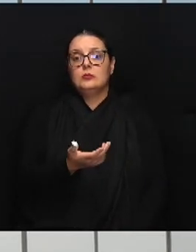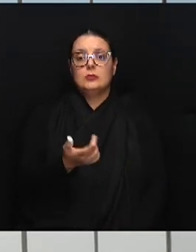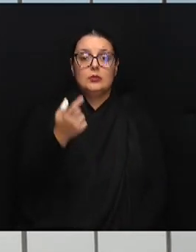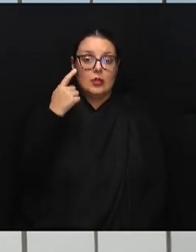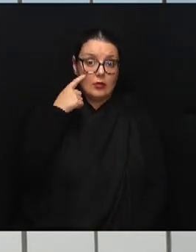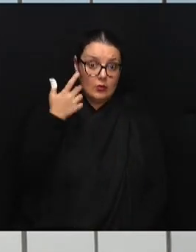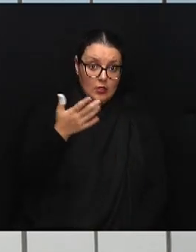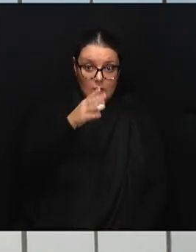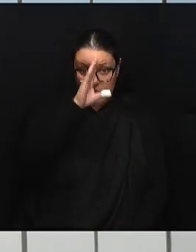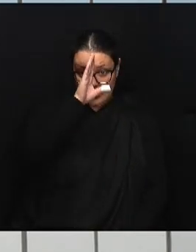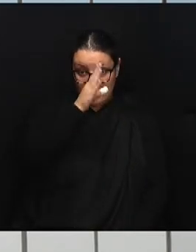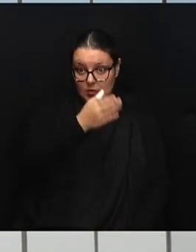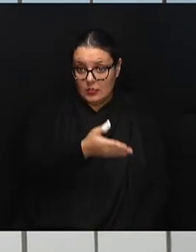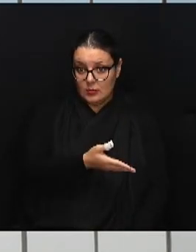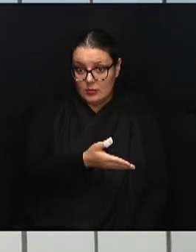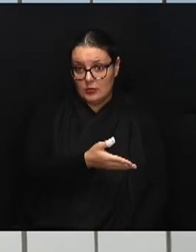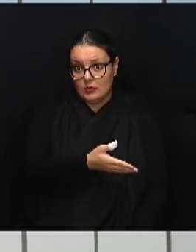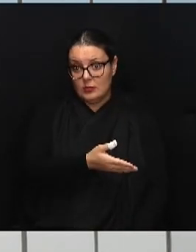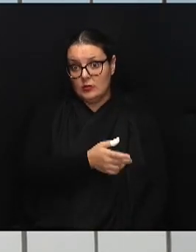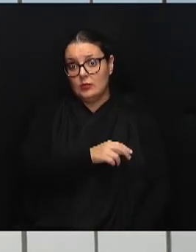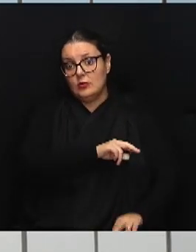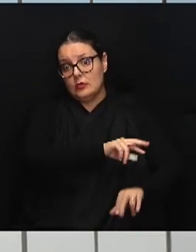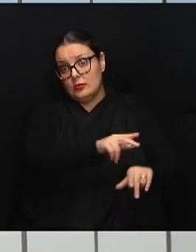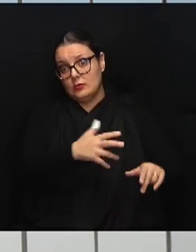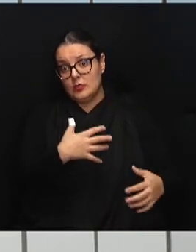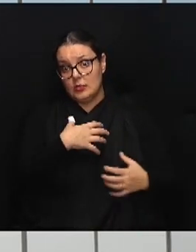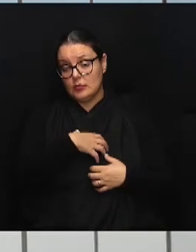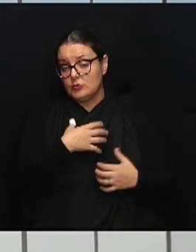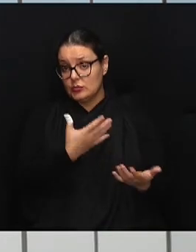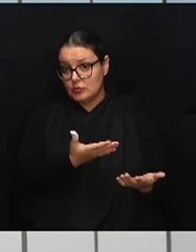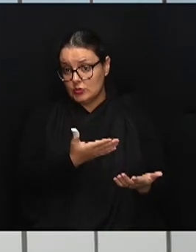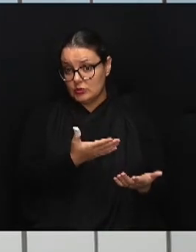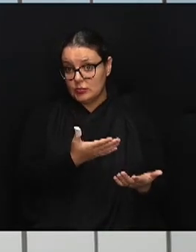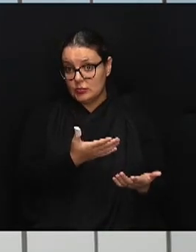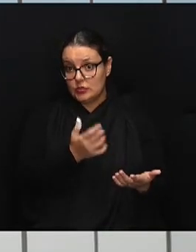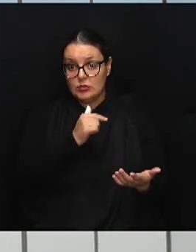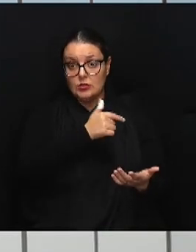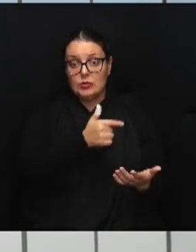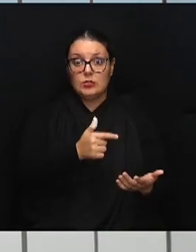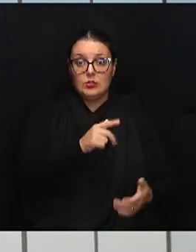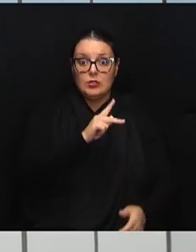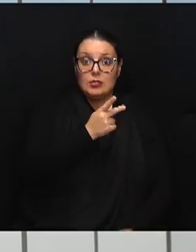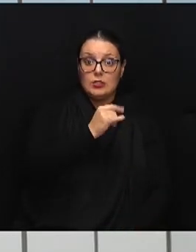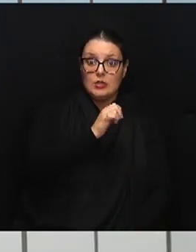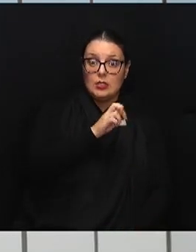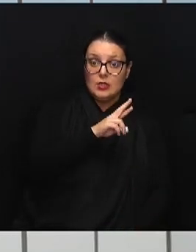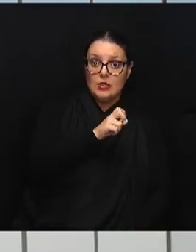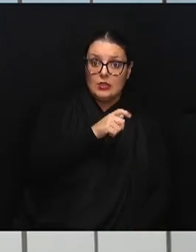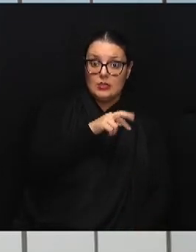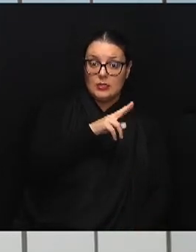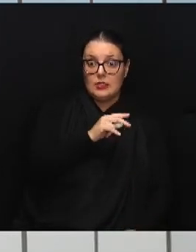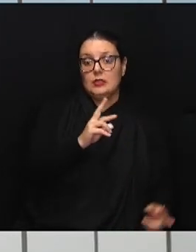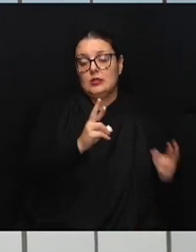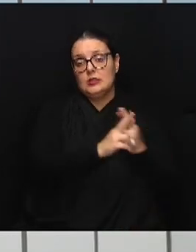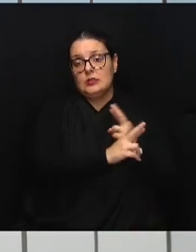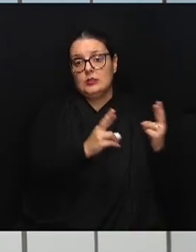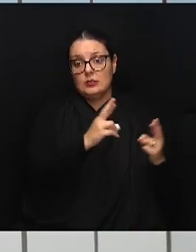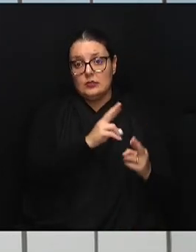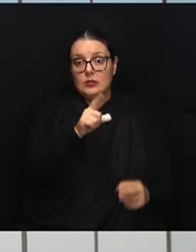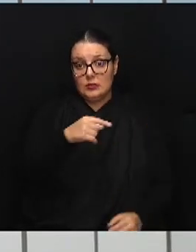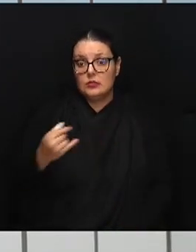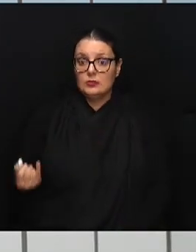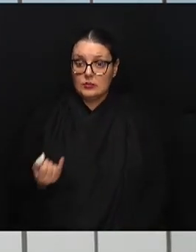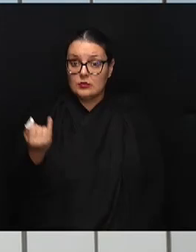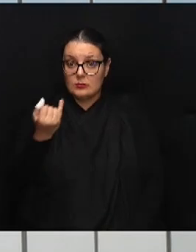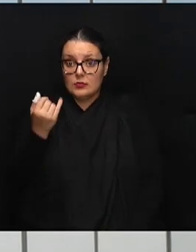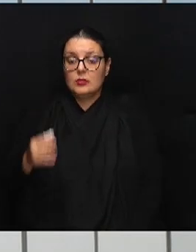ideia principal, acho que de várias dessas formas, é que a gente não tenha hierarquia entre as relações. Isso é muito